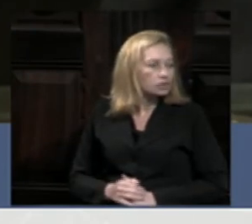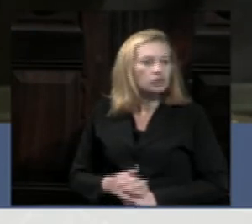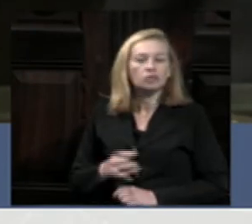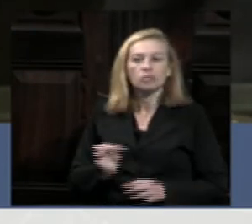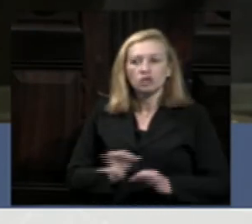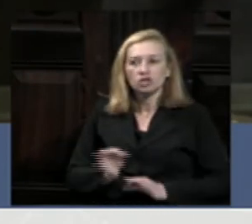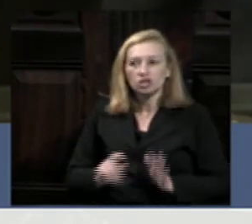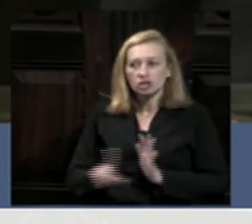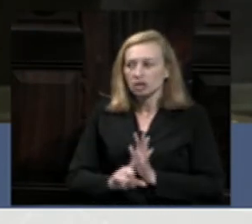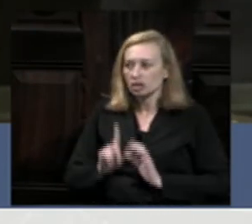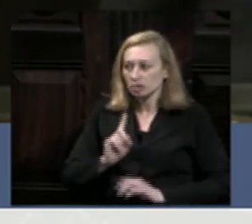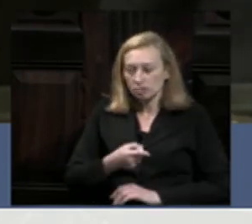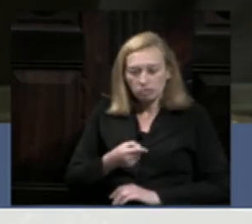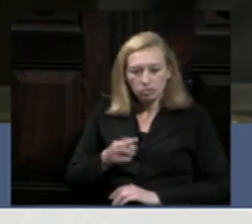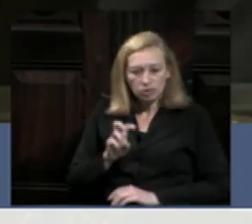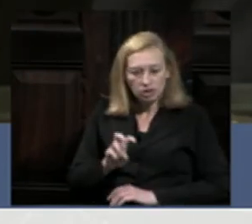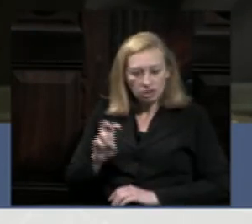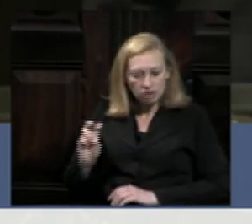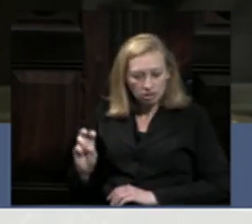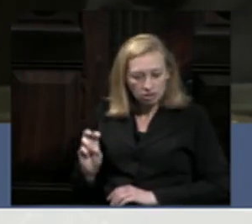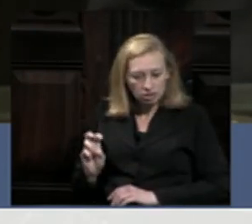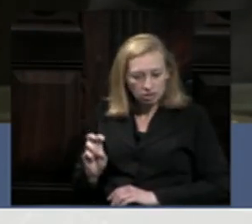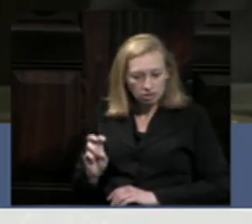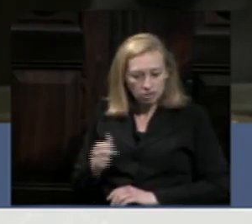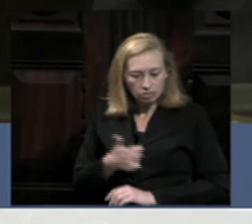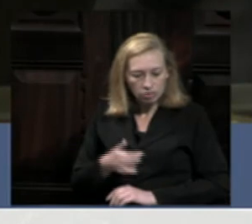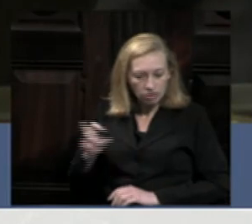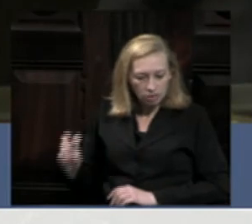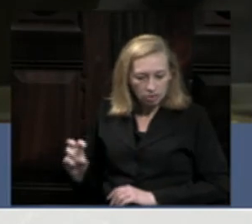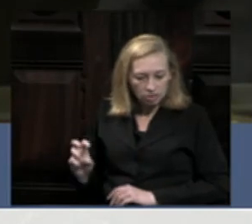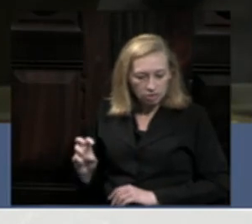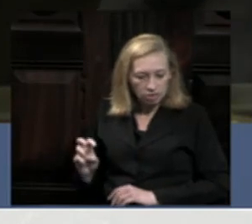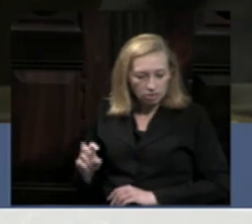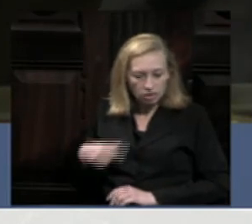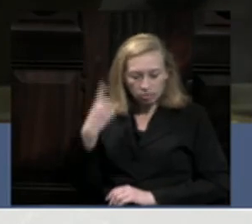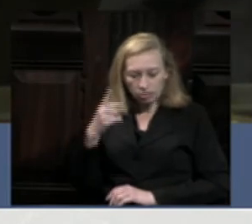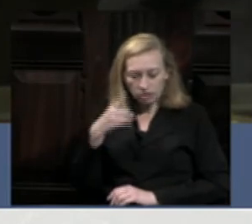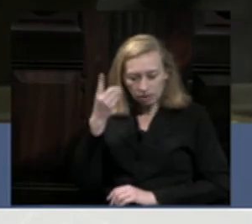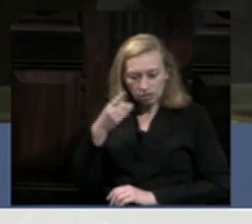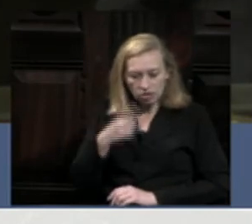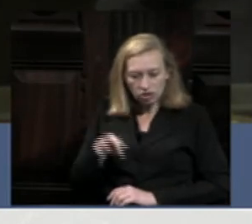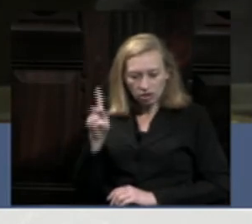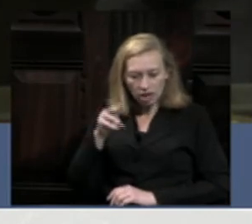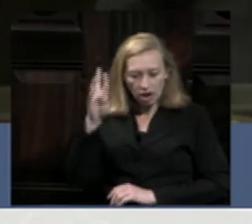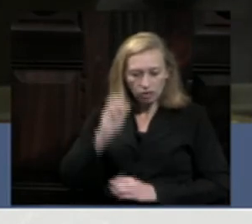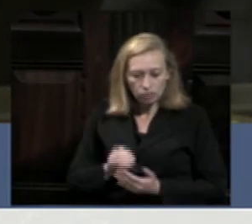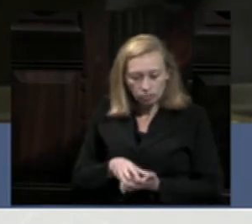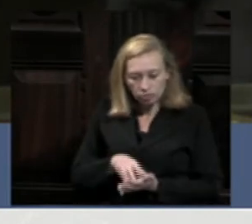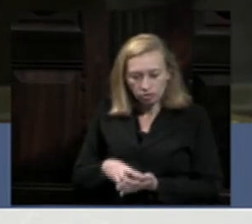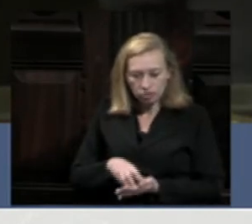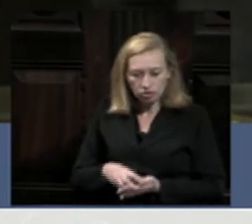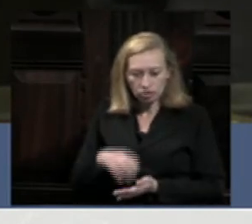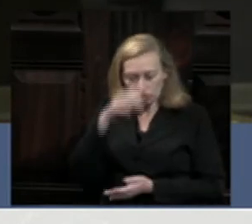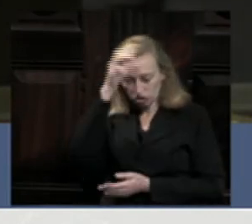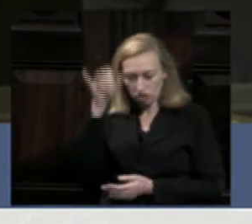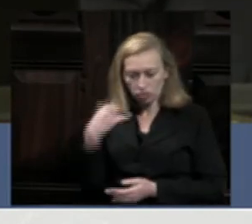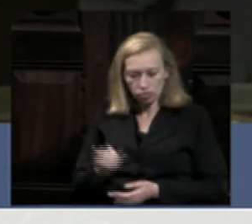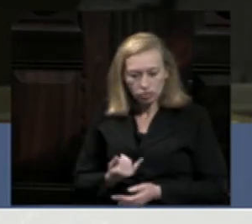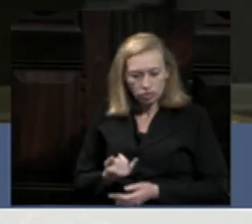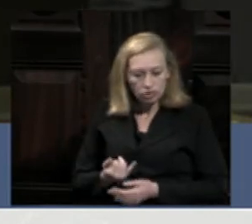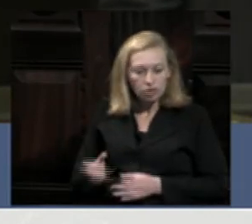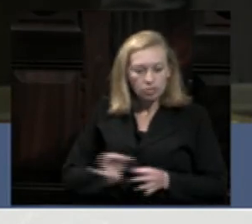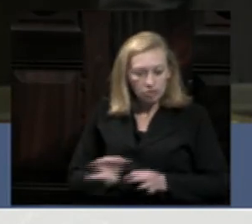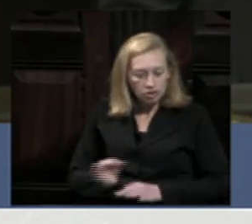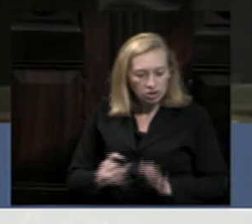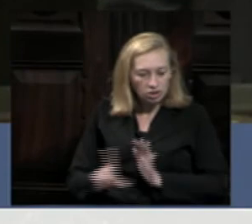Projeto de lei número 1015/2015, de autoria do deputado Geraldo Pudim Tiaju. Projeto